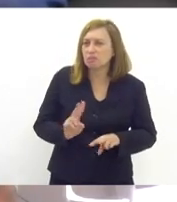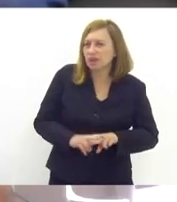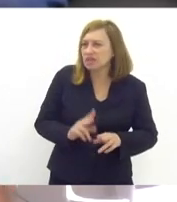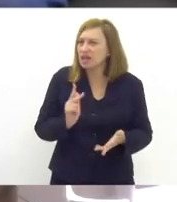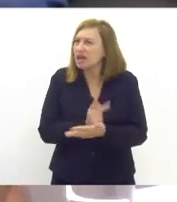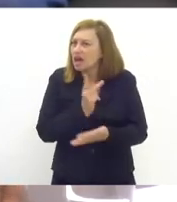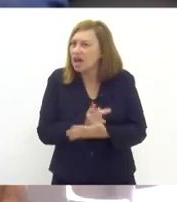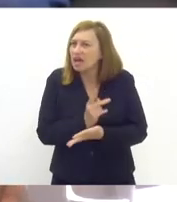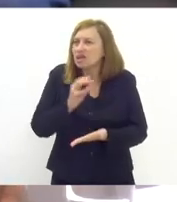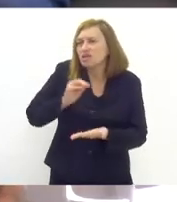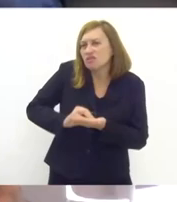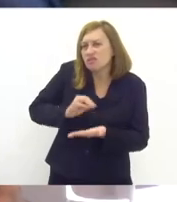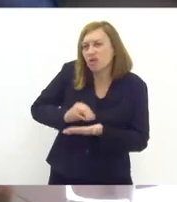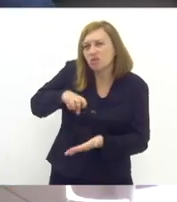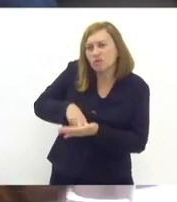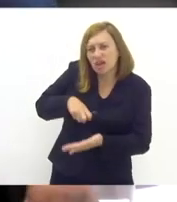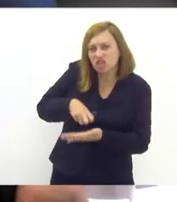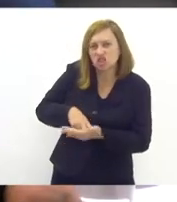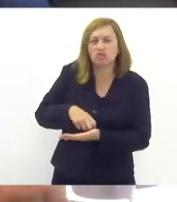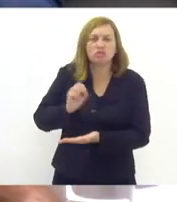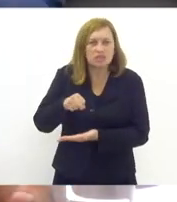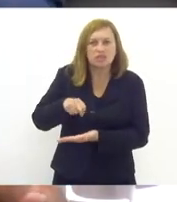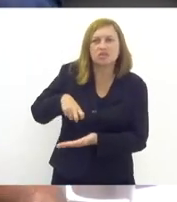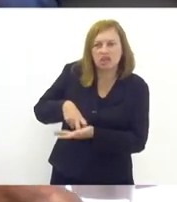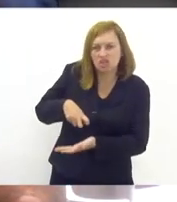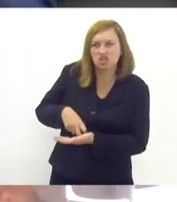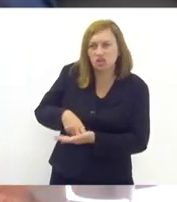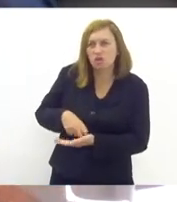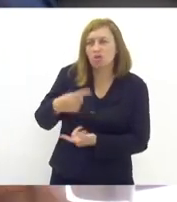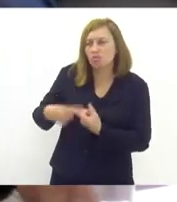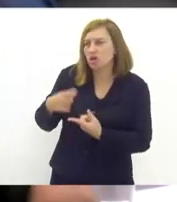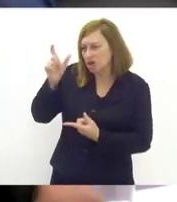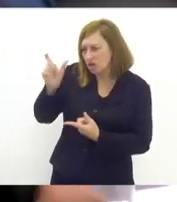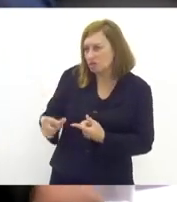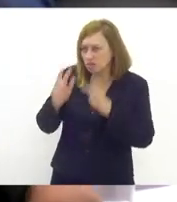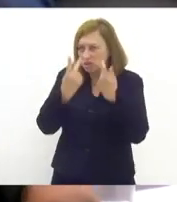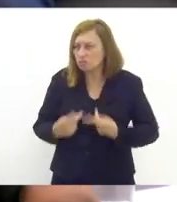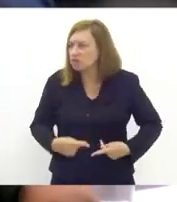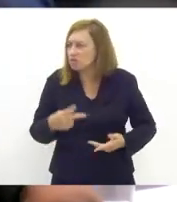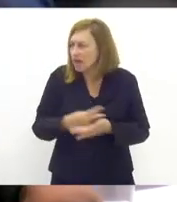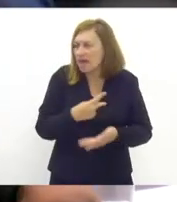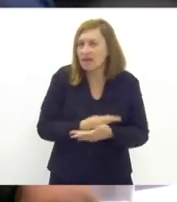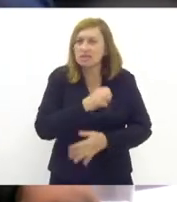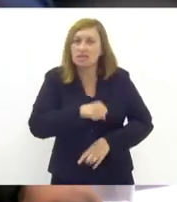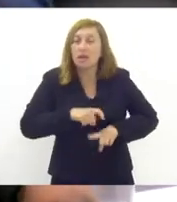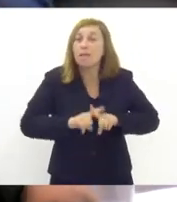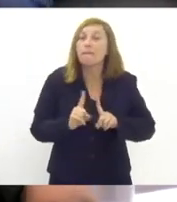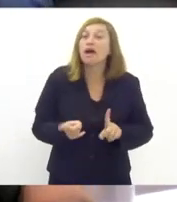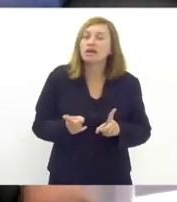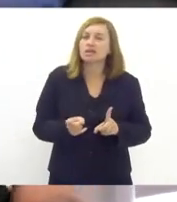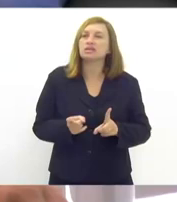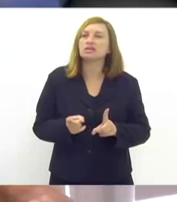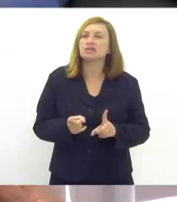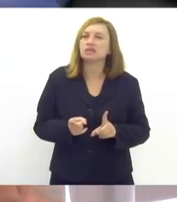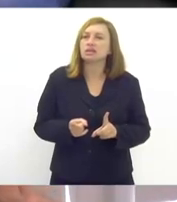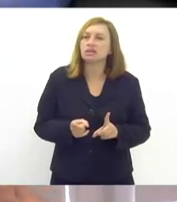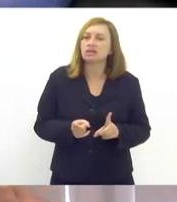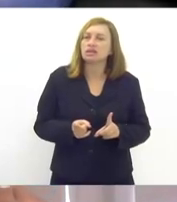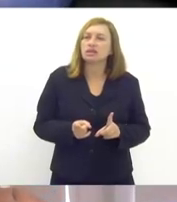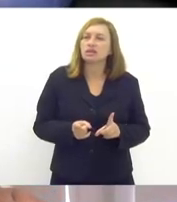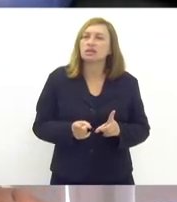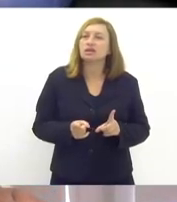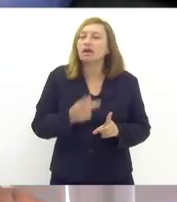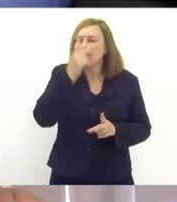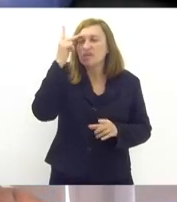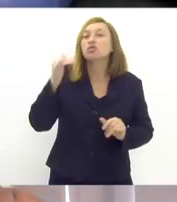falta uma punição. Acho que sim, uma punição, porque ele é ser humano, ele erra, sim. Mas e a pessoa que passou por tudo isso?